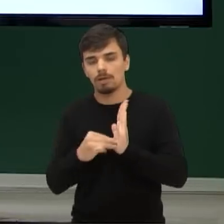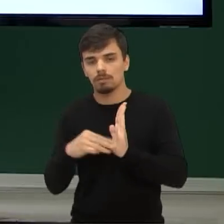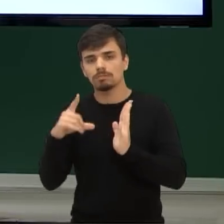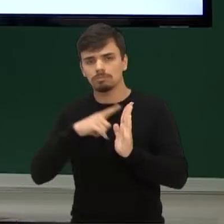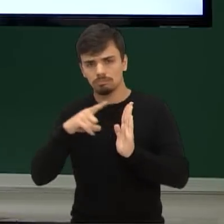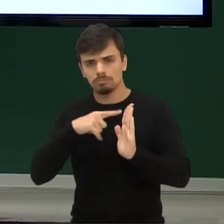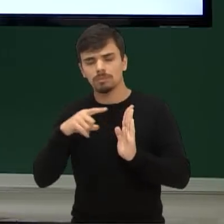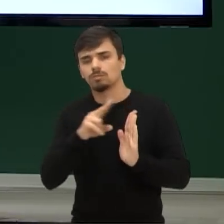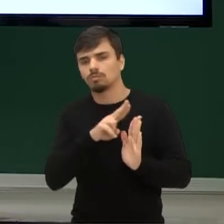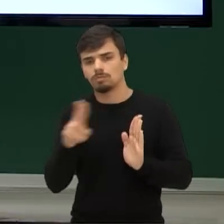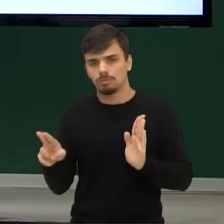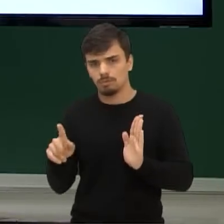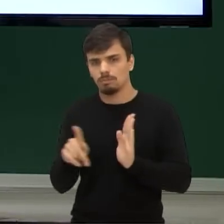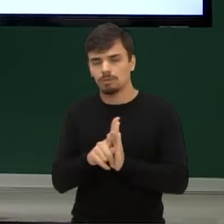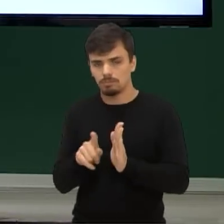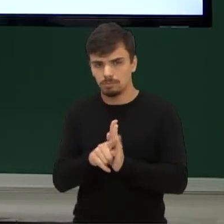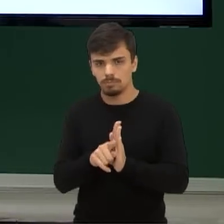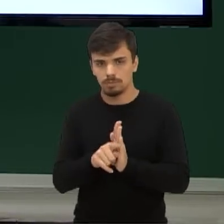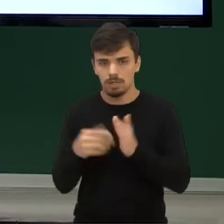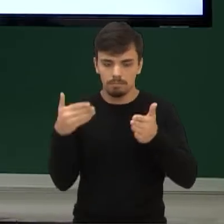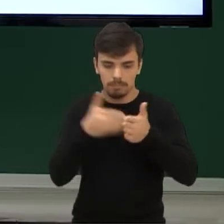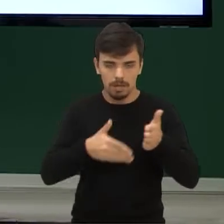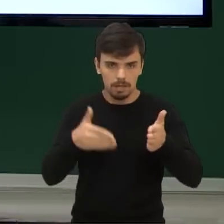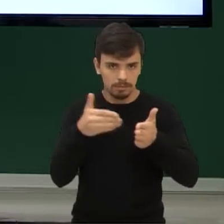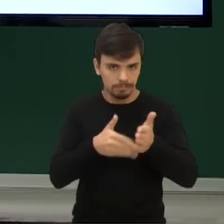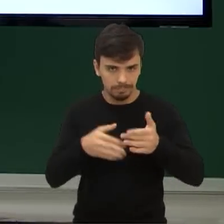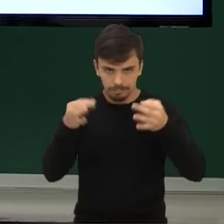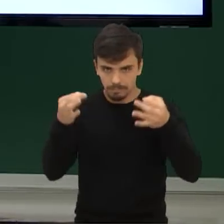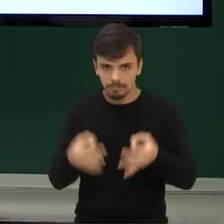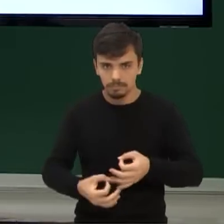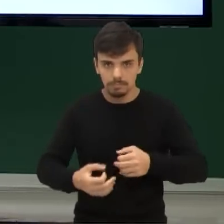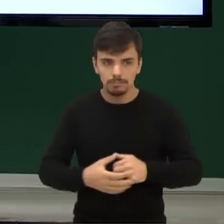né? Chamado aí de método de barreira, ok?